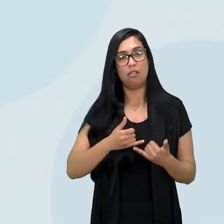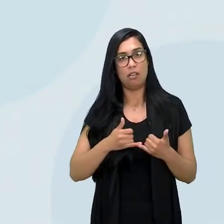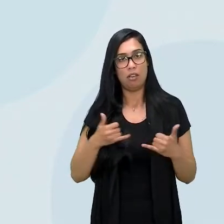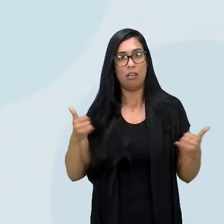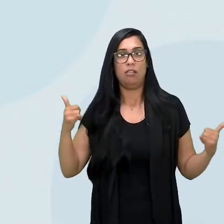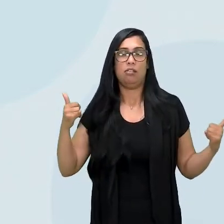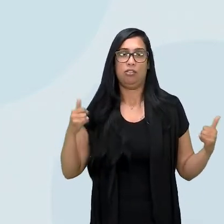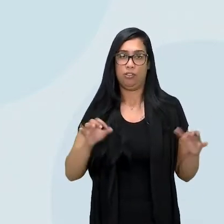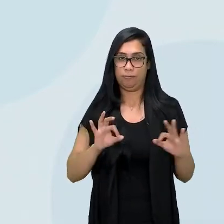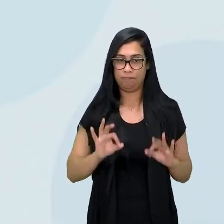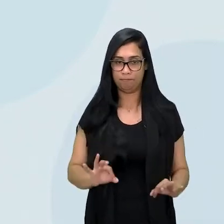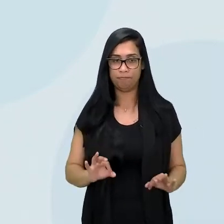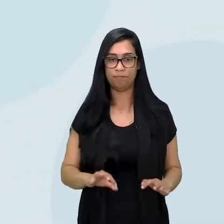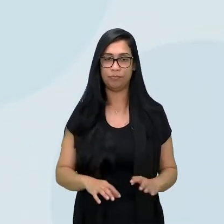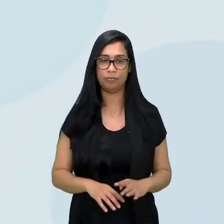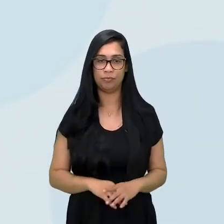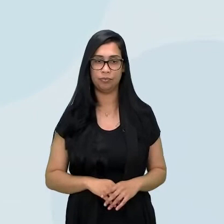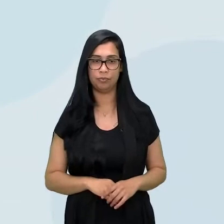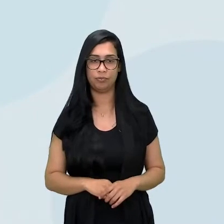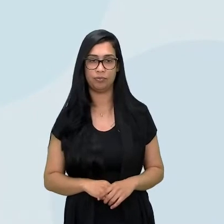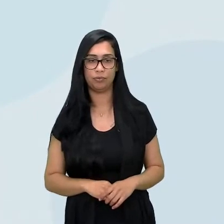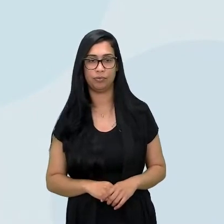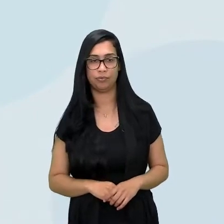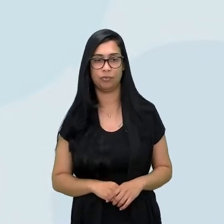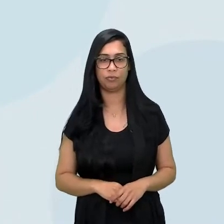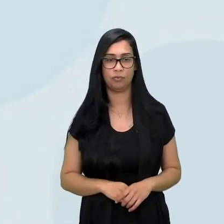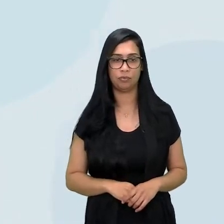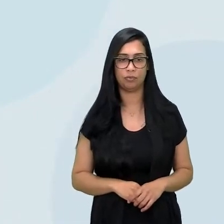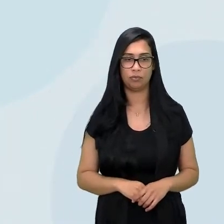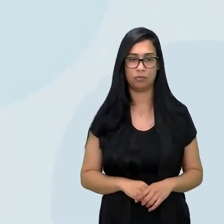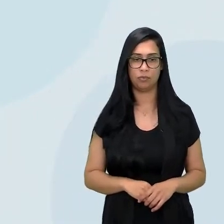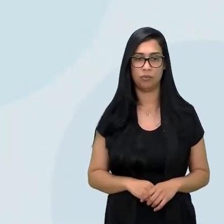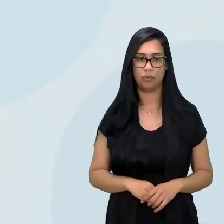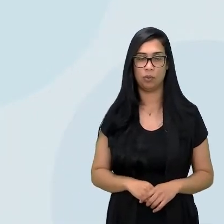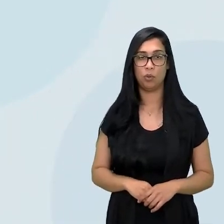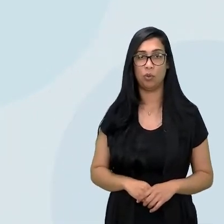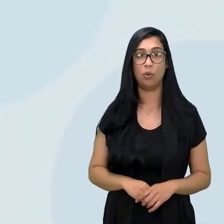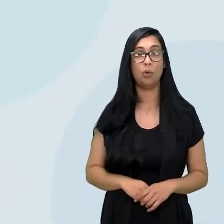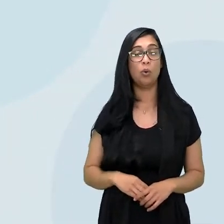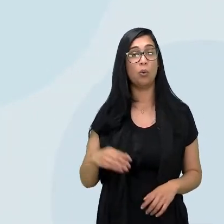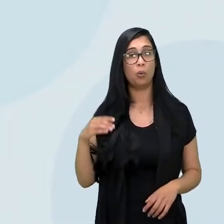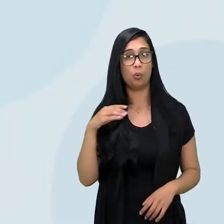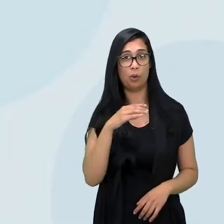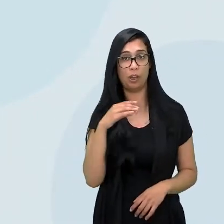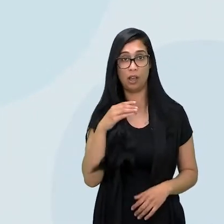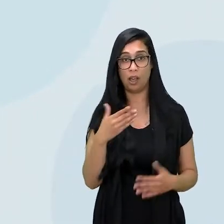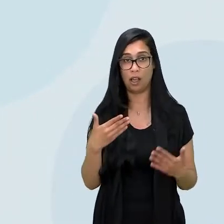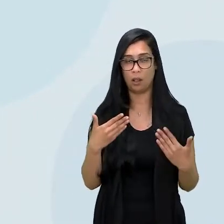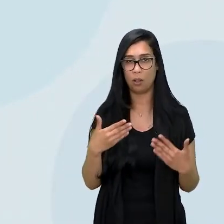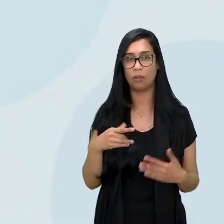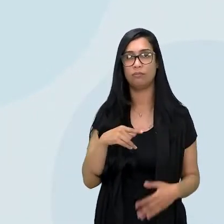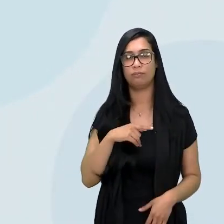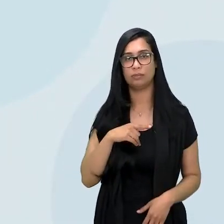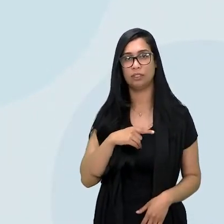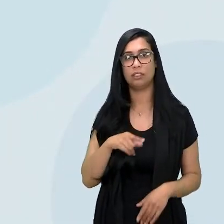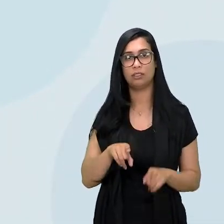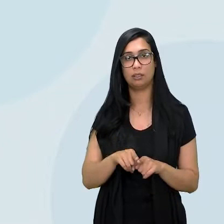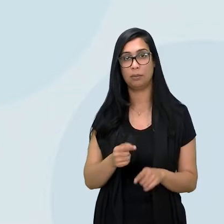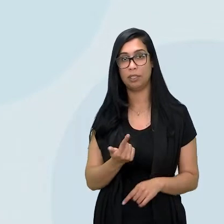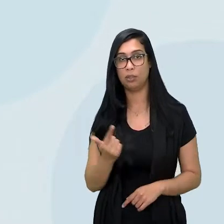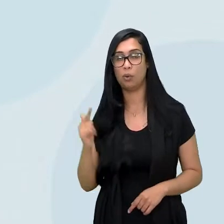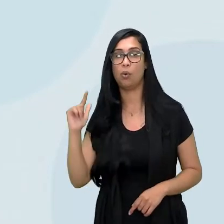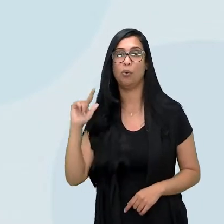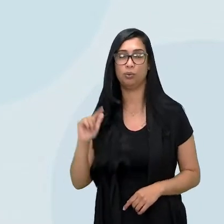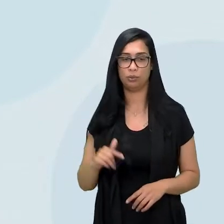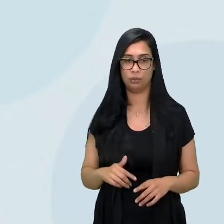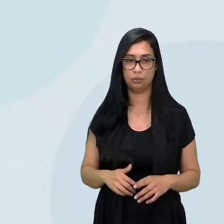gente pode encontrar aí, no geral, em joule. O calor, a gente também tem uma outra unidade que é a caloria, tá